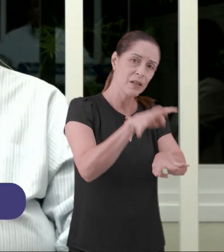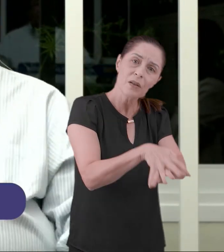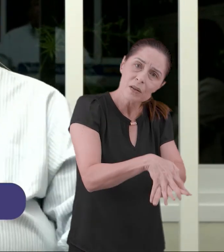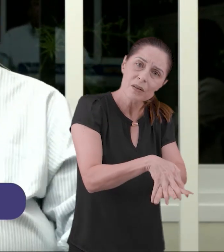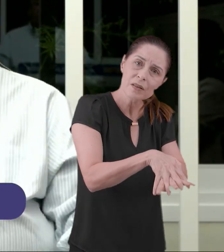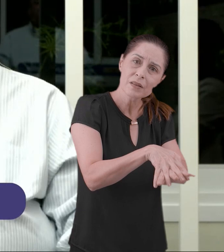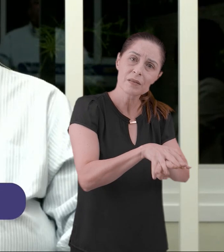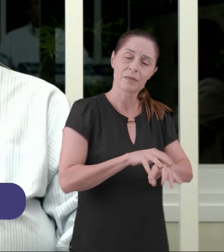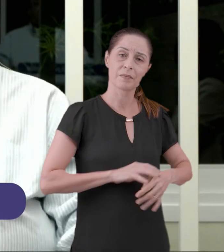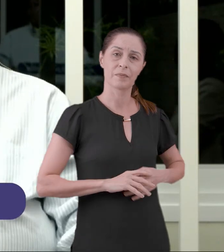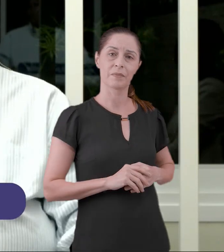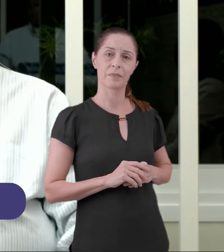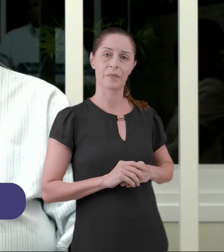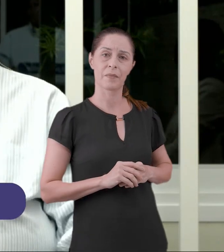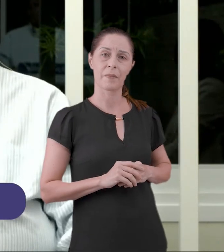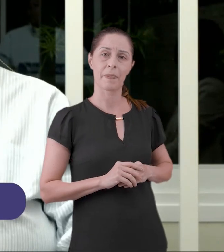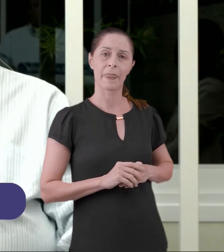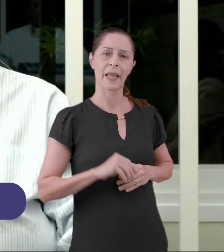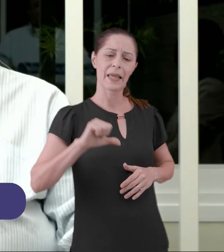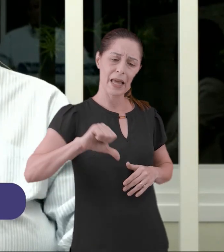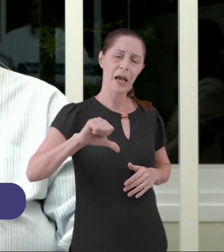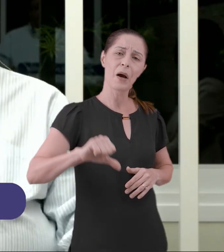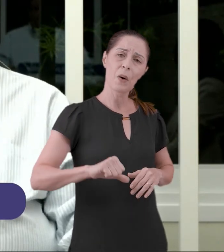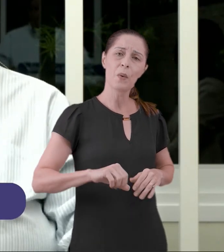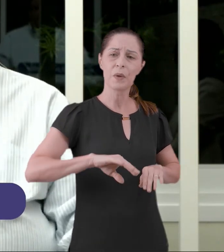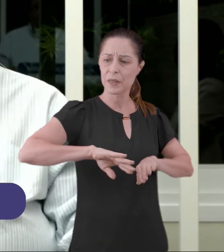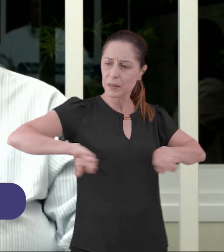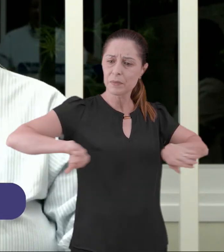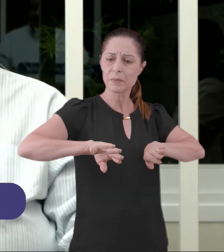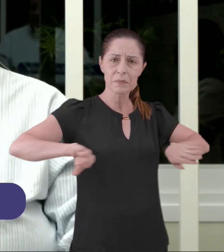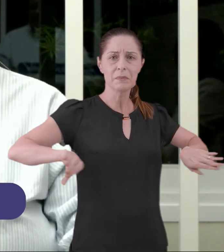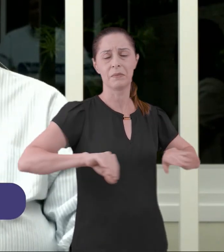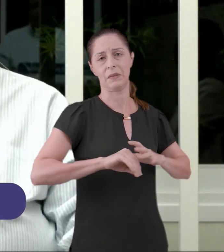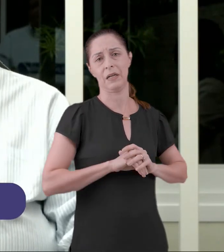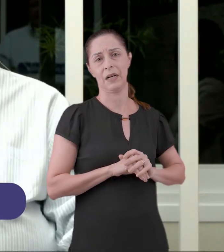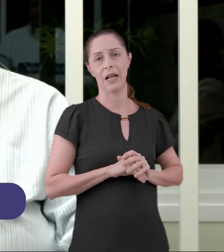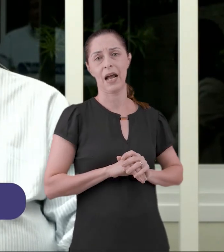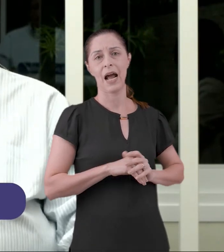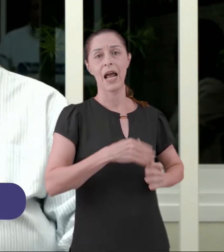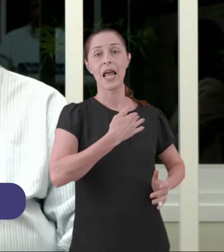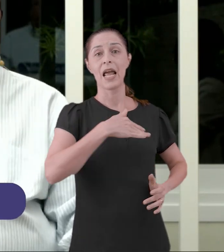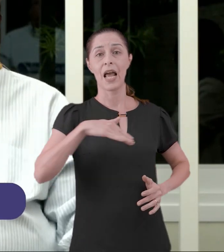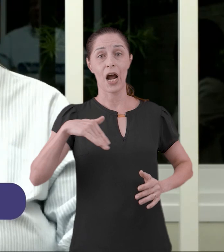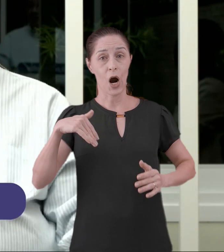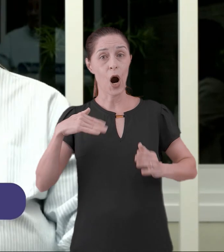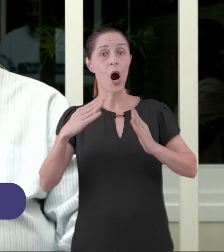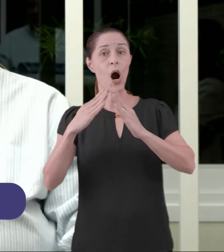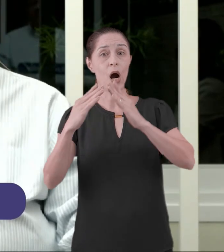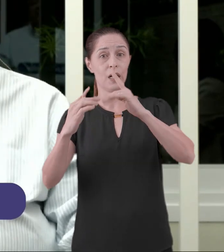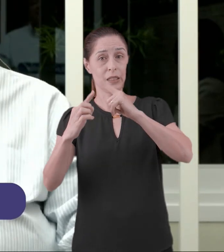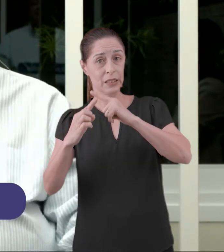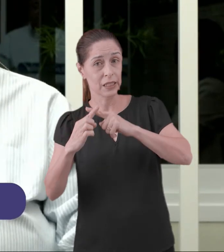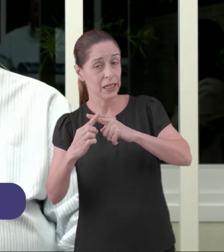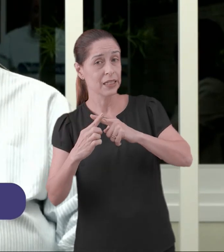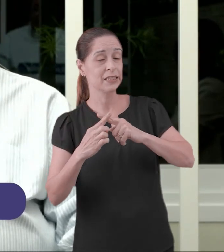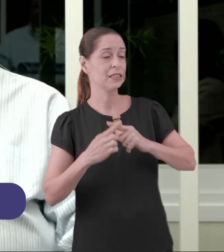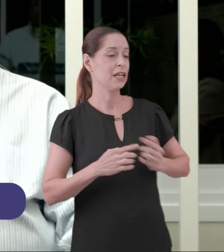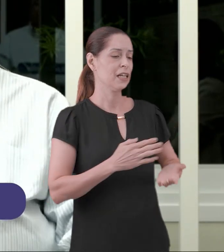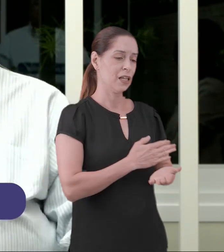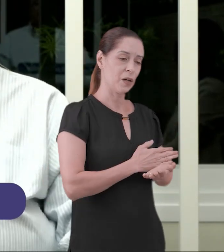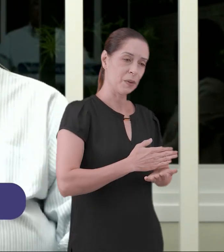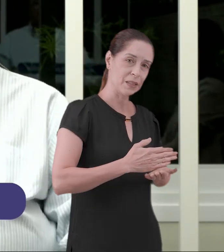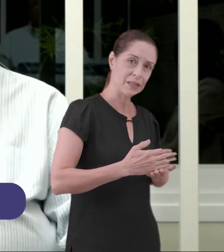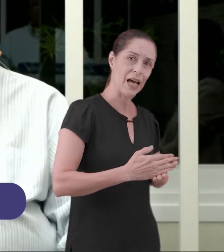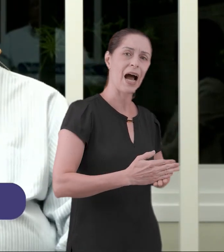isso é muito ruim. E a nossa igreja, pela bondade de Deus, pela graça de Deus, lutando, né, a gente tem tentado